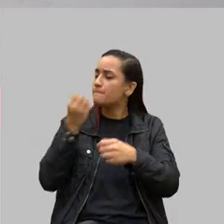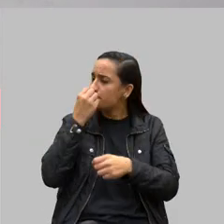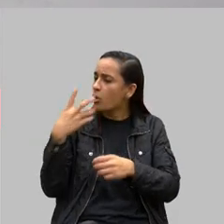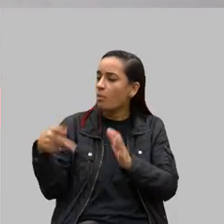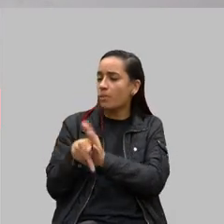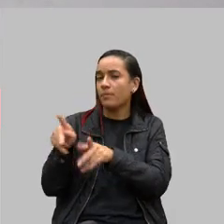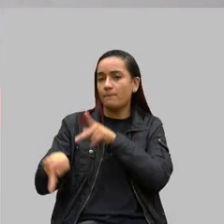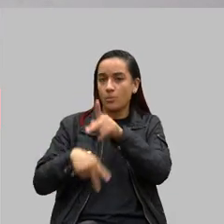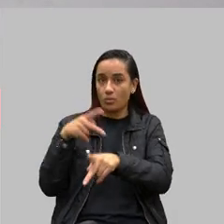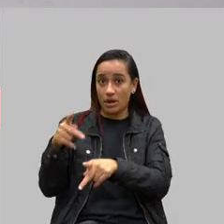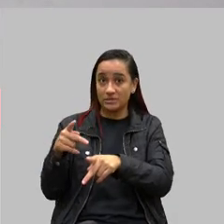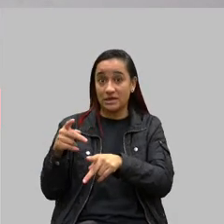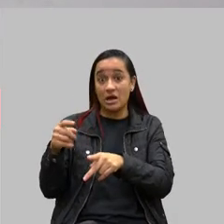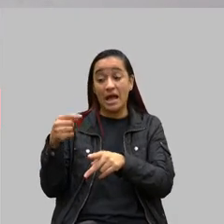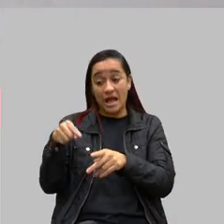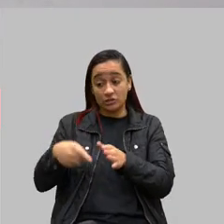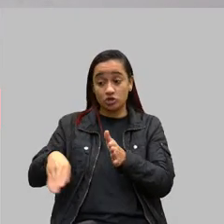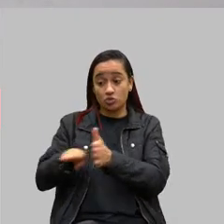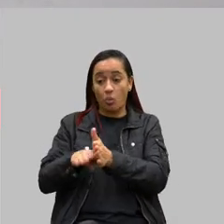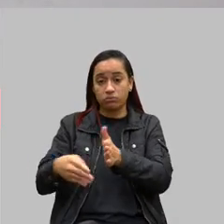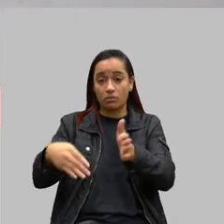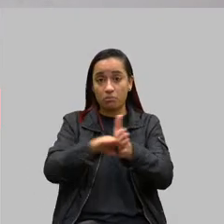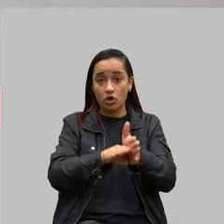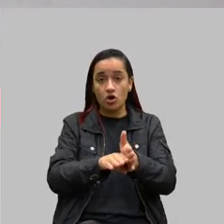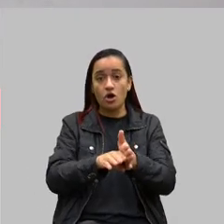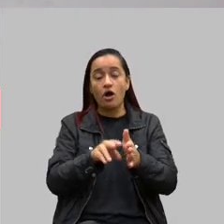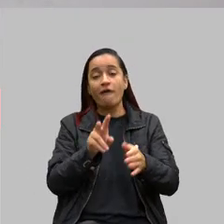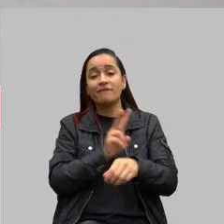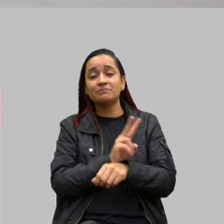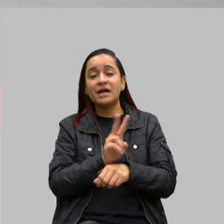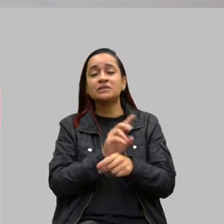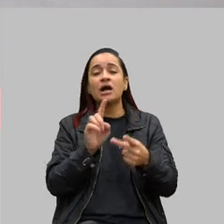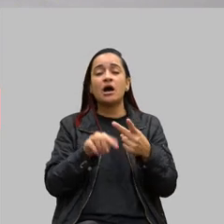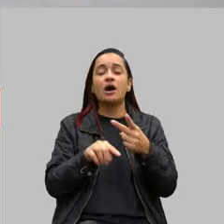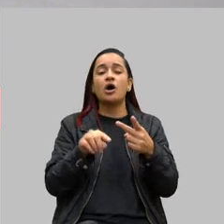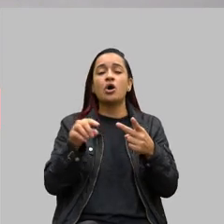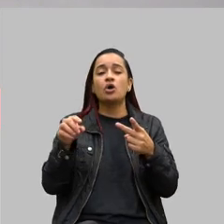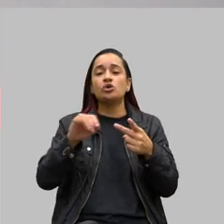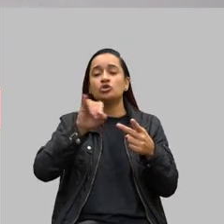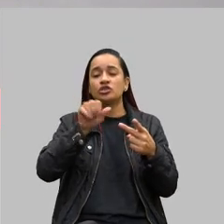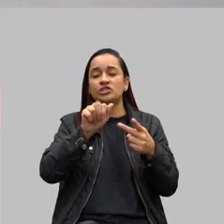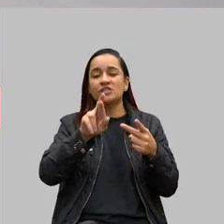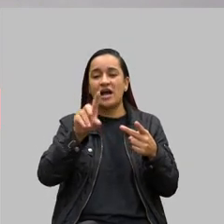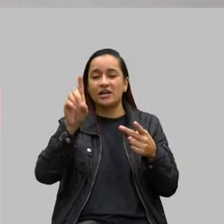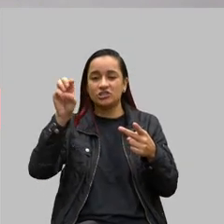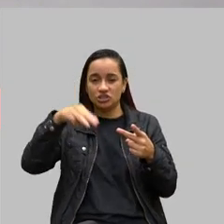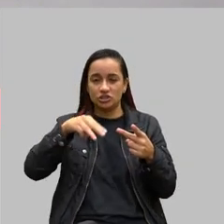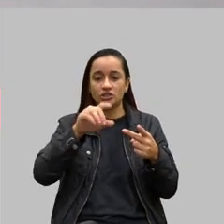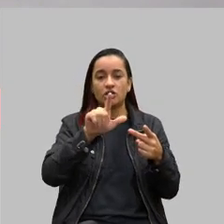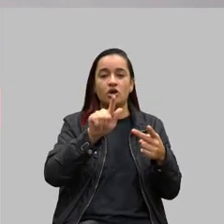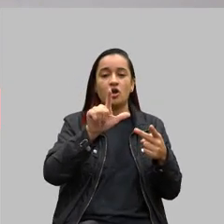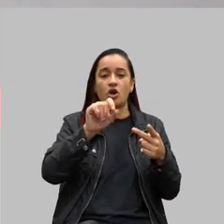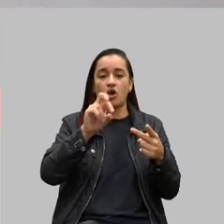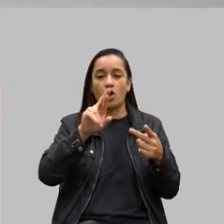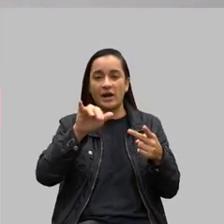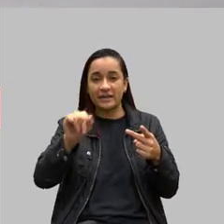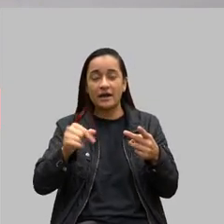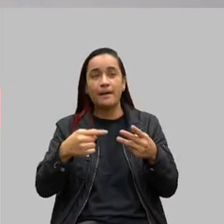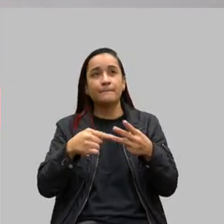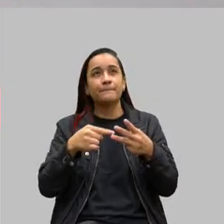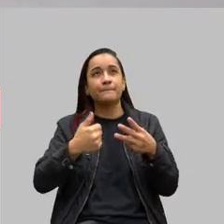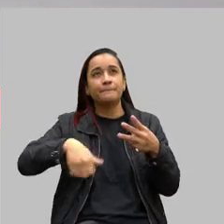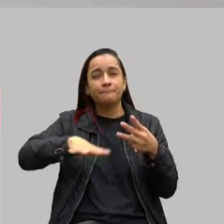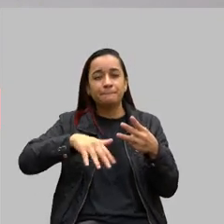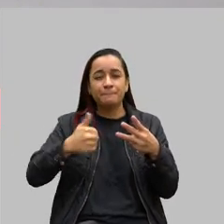aqui esses novos terminais em Vespasiano ali no São Cosmo Jardim da Glória na região central perto do anicos E